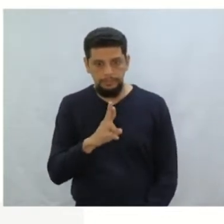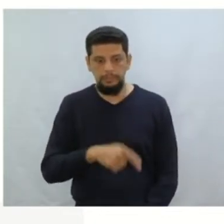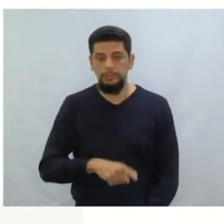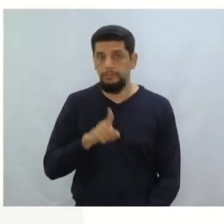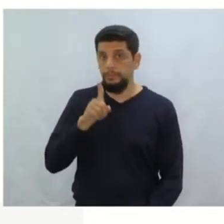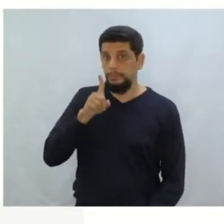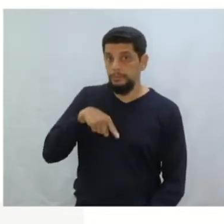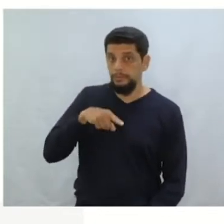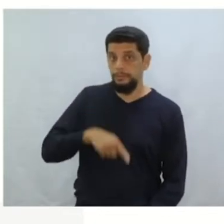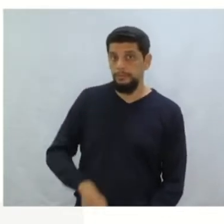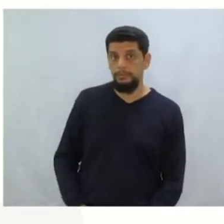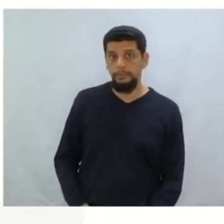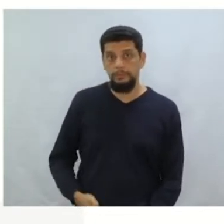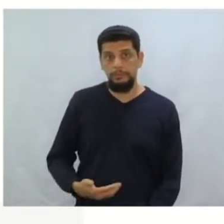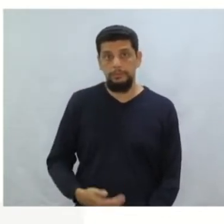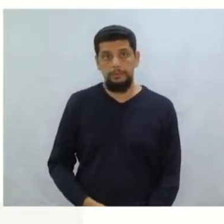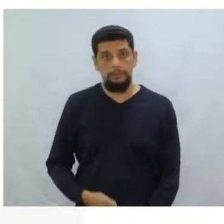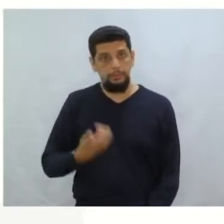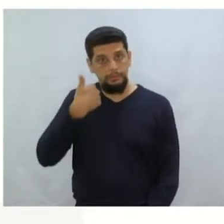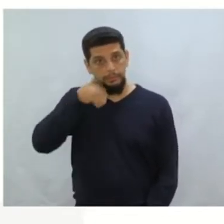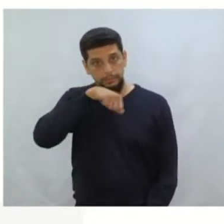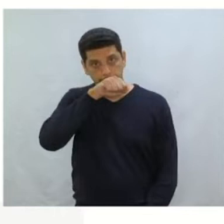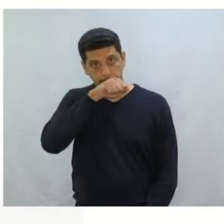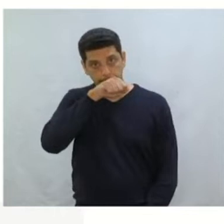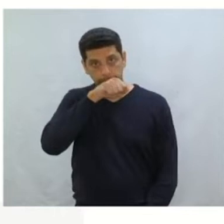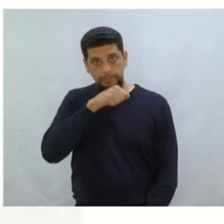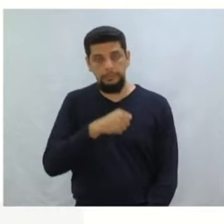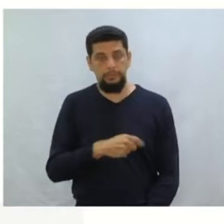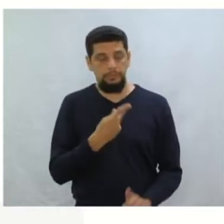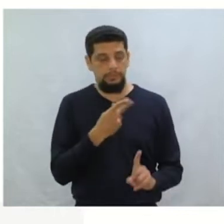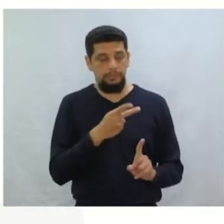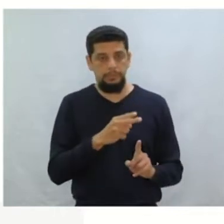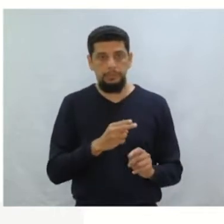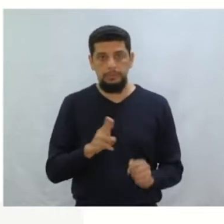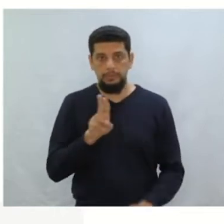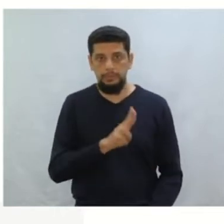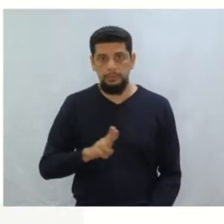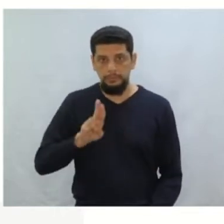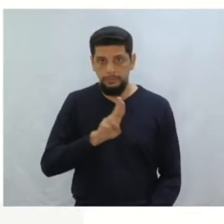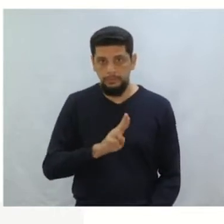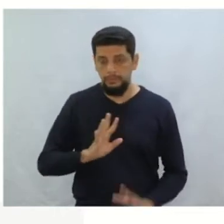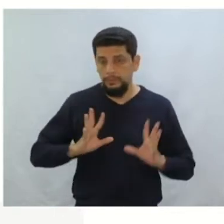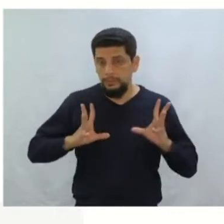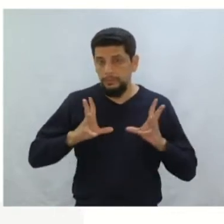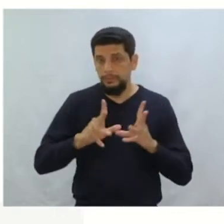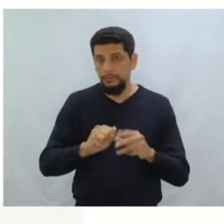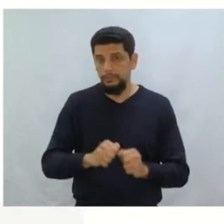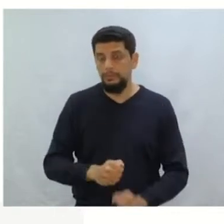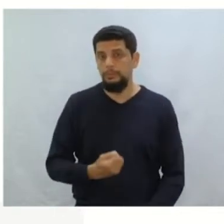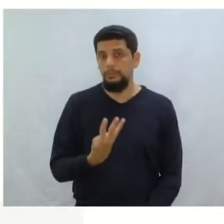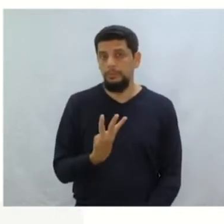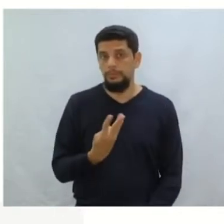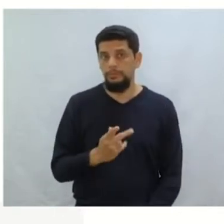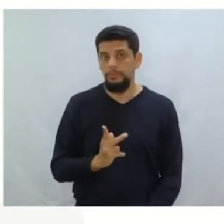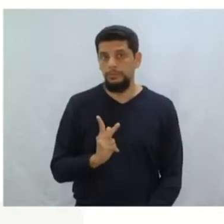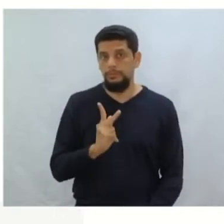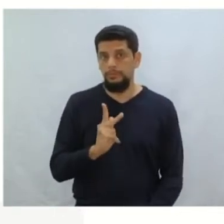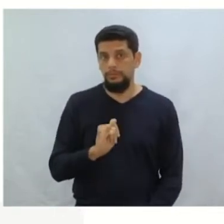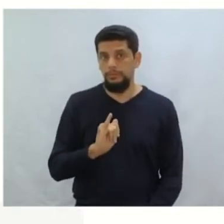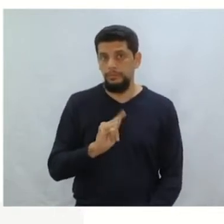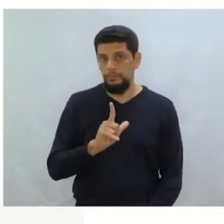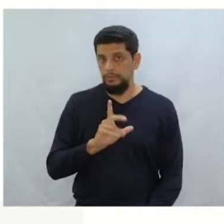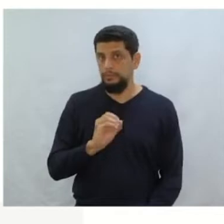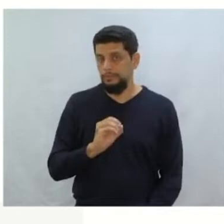a resposta é, ela vai utilizar ao todo 4